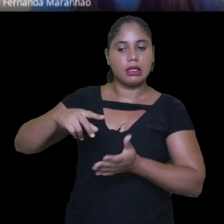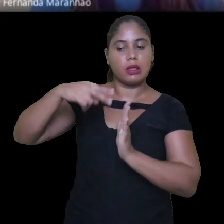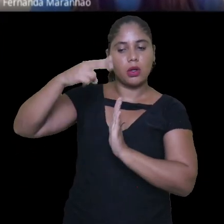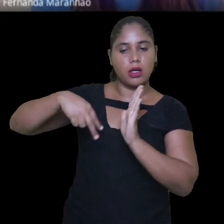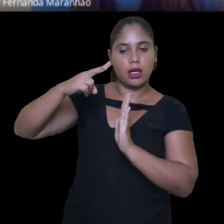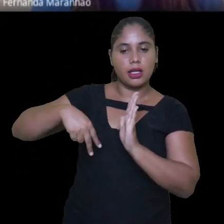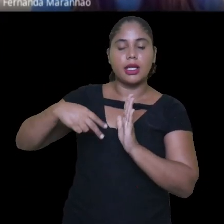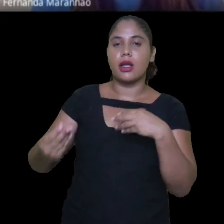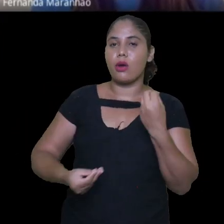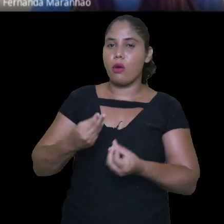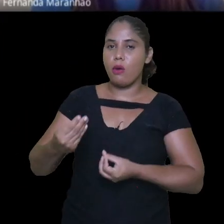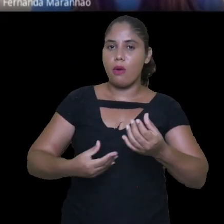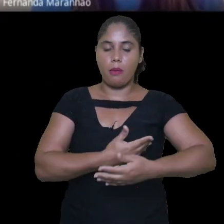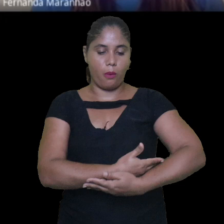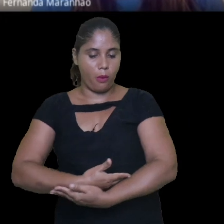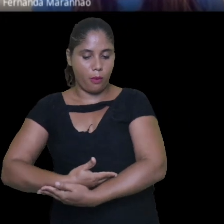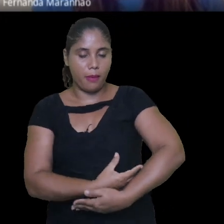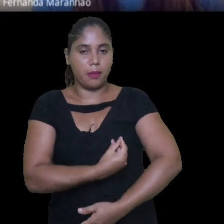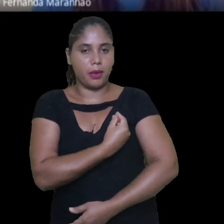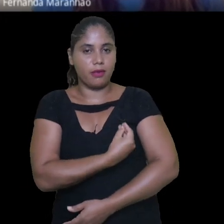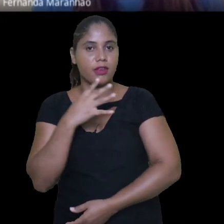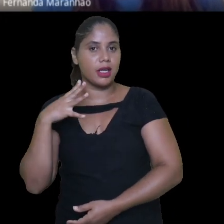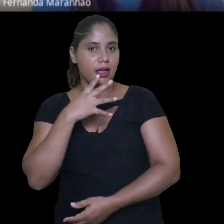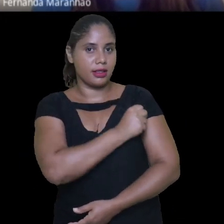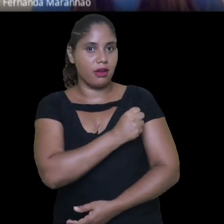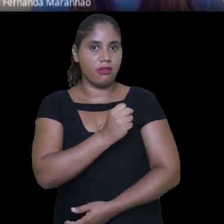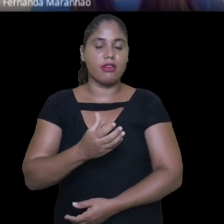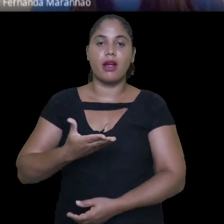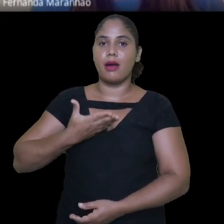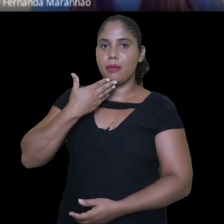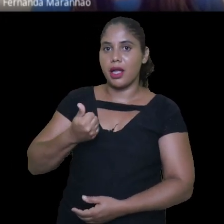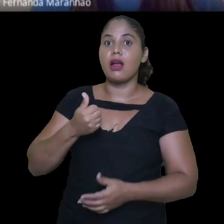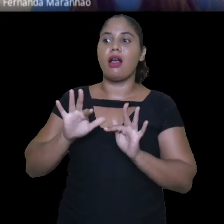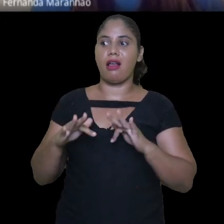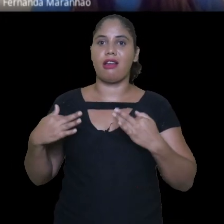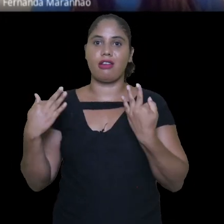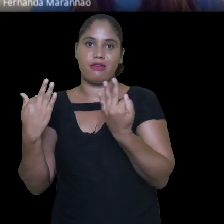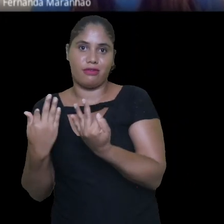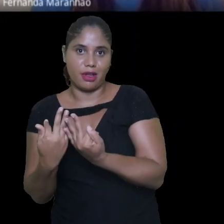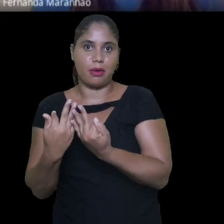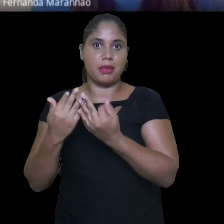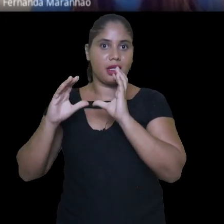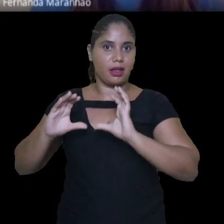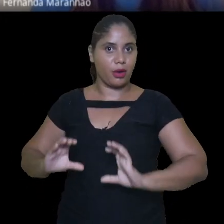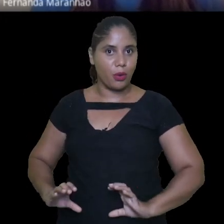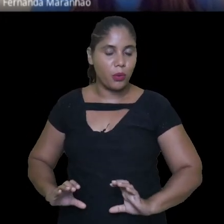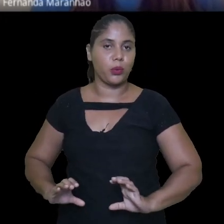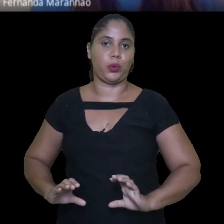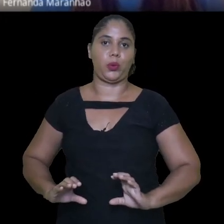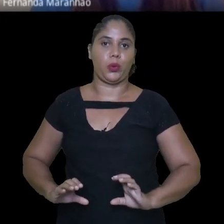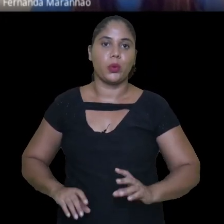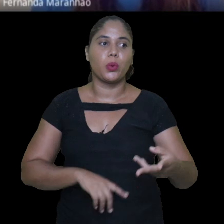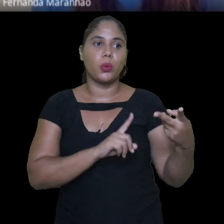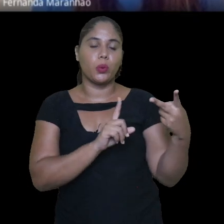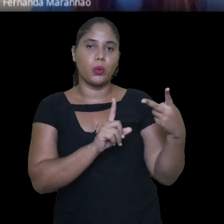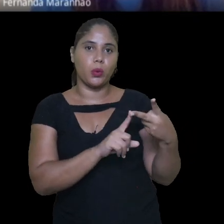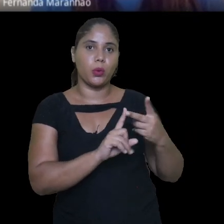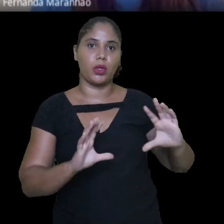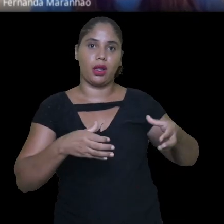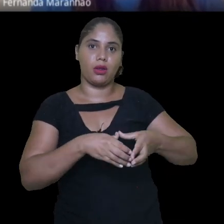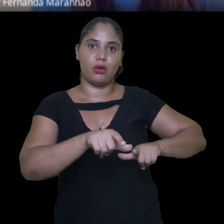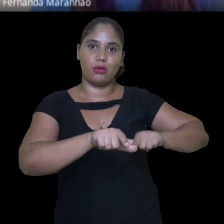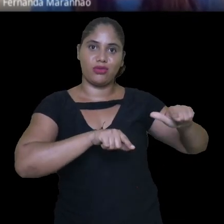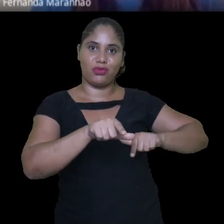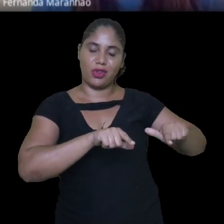outra possibilidade é quando esse bebê está entre 26 e 31 semanas. A sugestão é que seja feita a avaliação